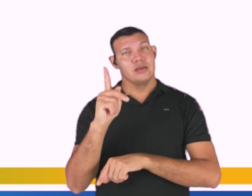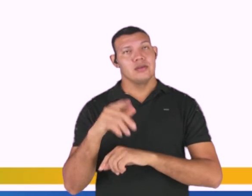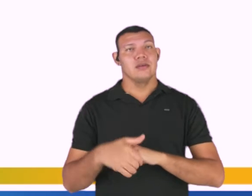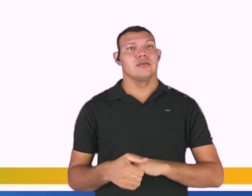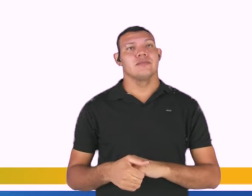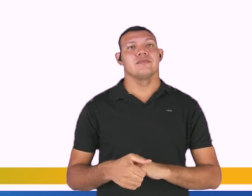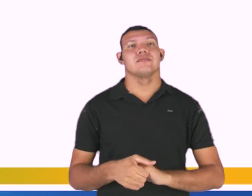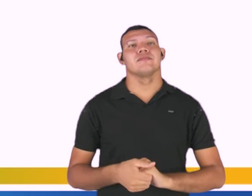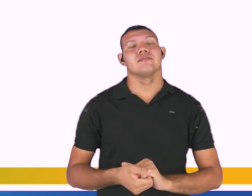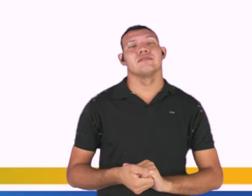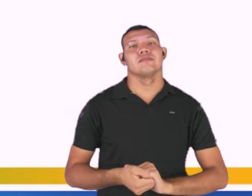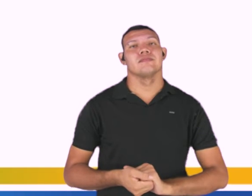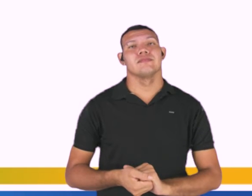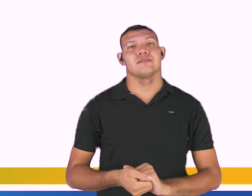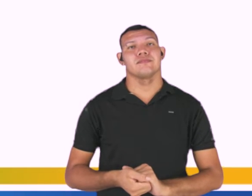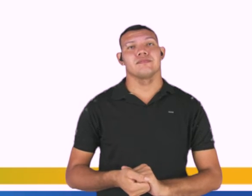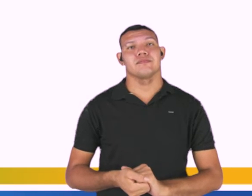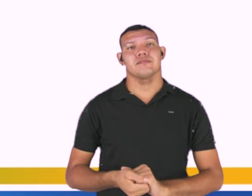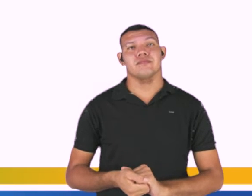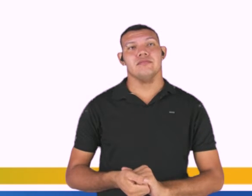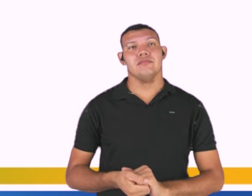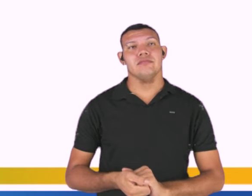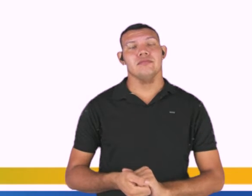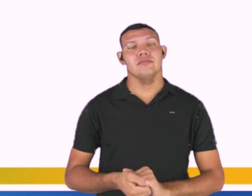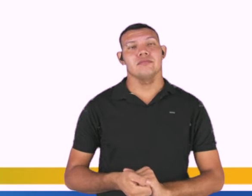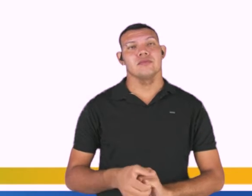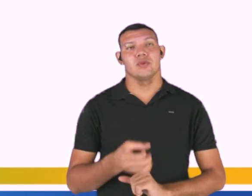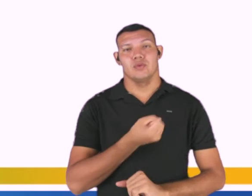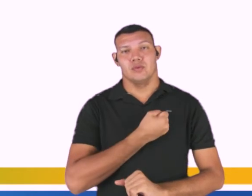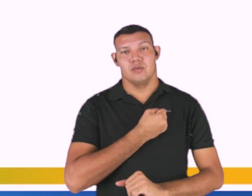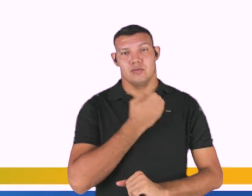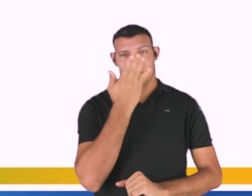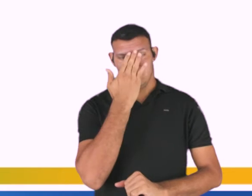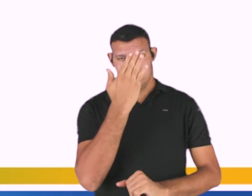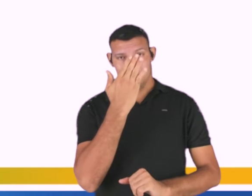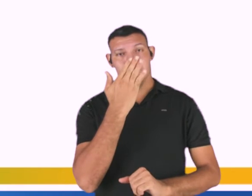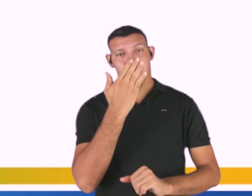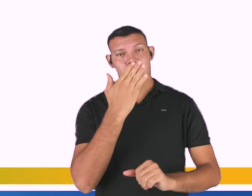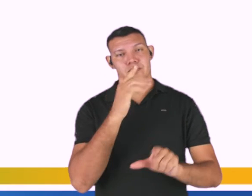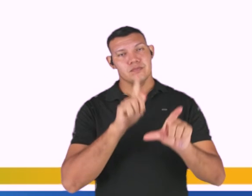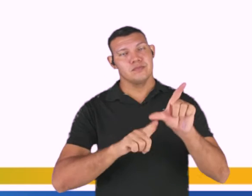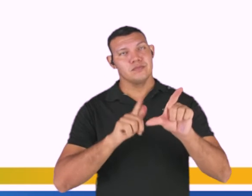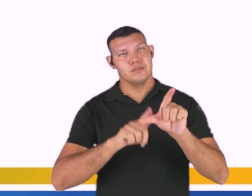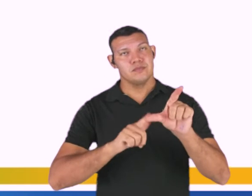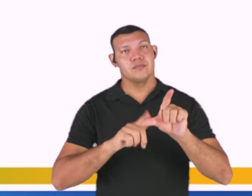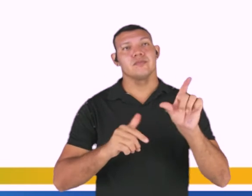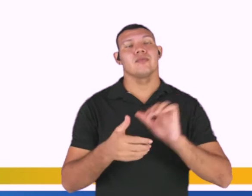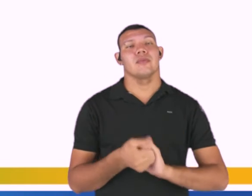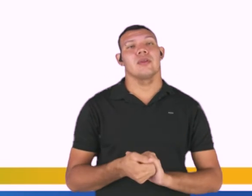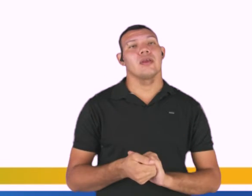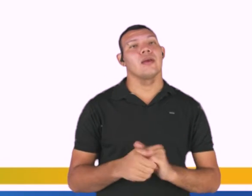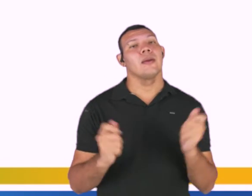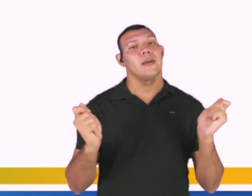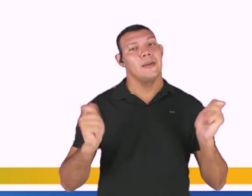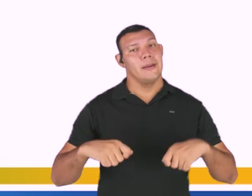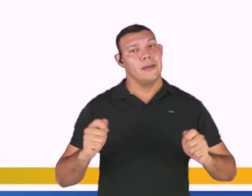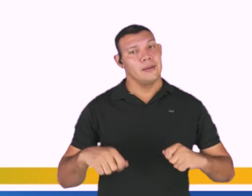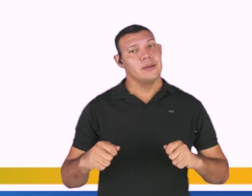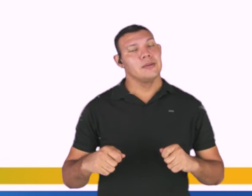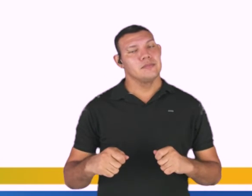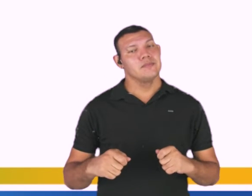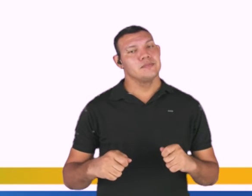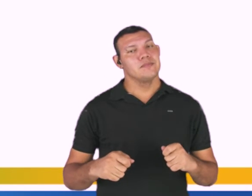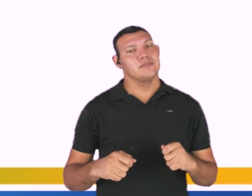um dos termos independentes, um dos coeficientes. E aí vale lembrar que basta eu ter uma das